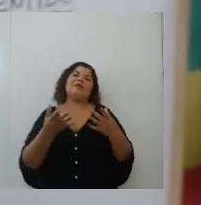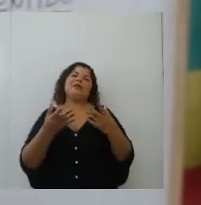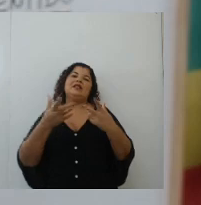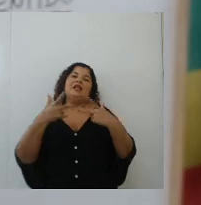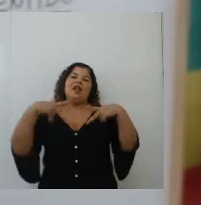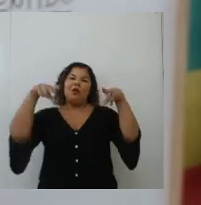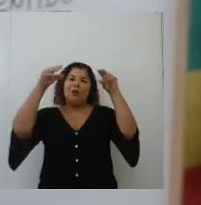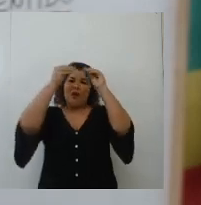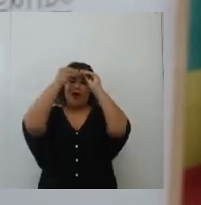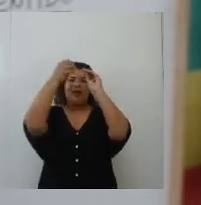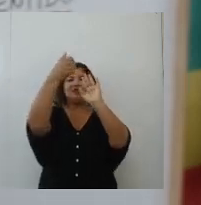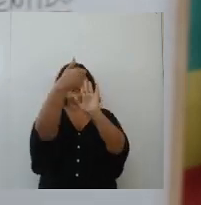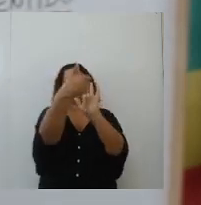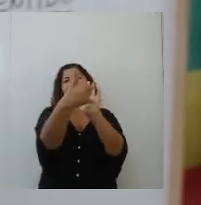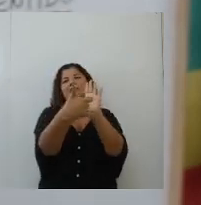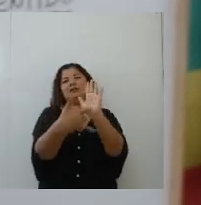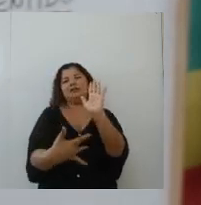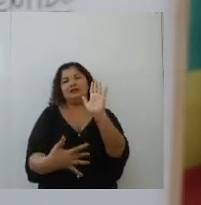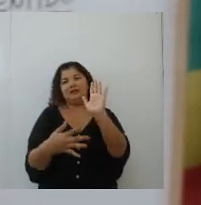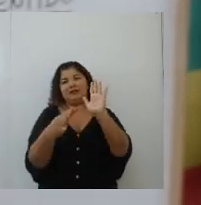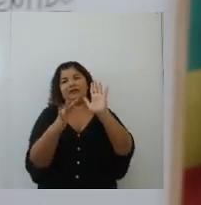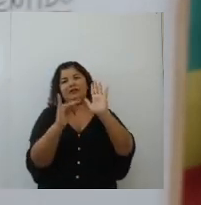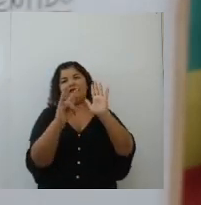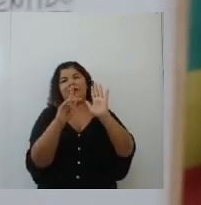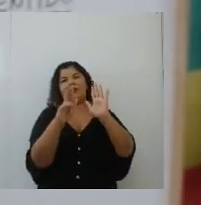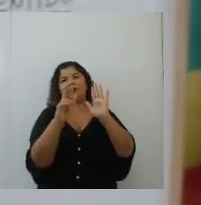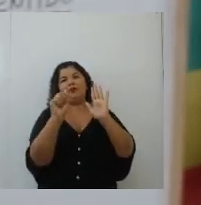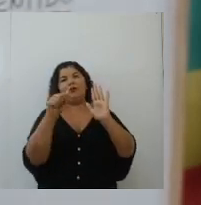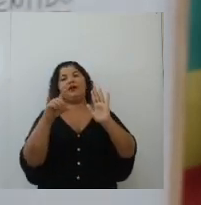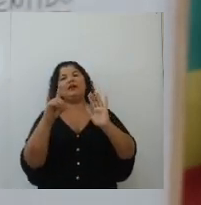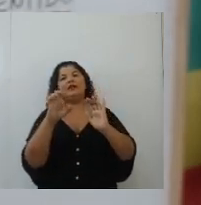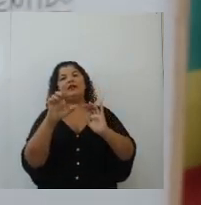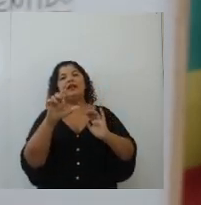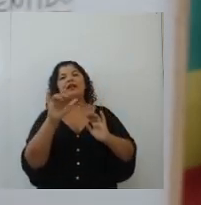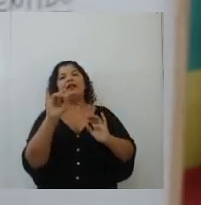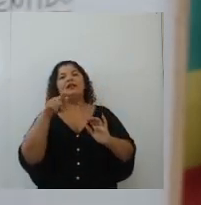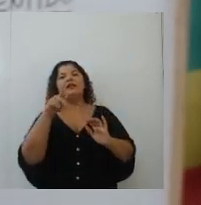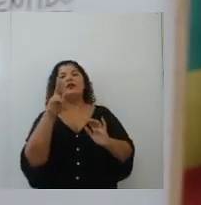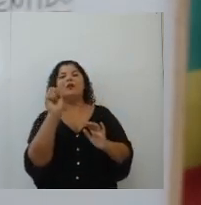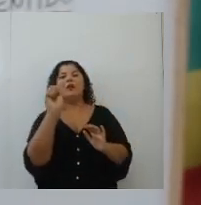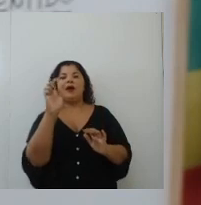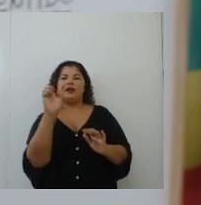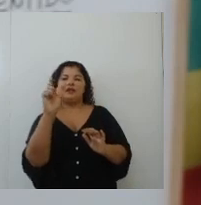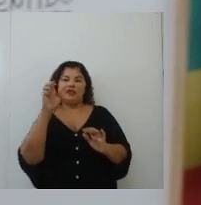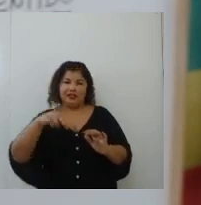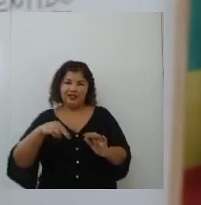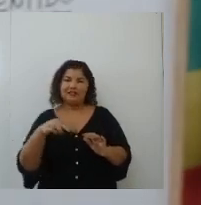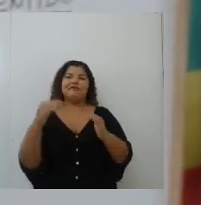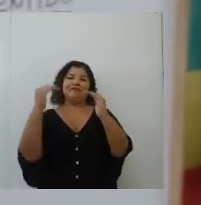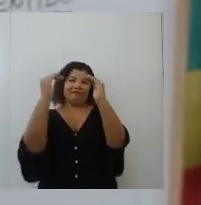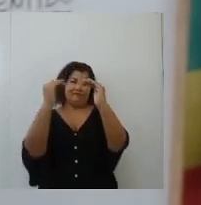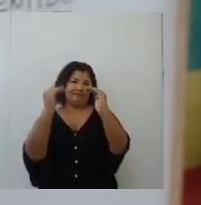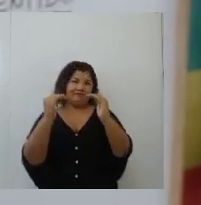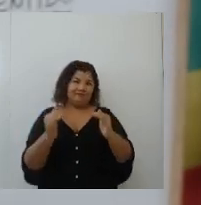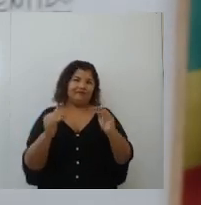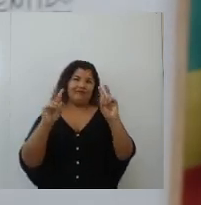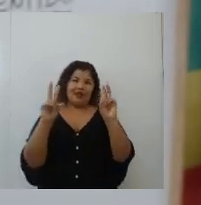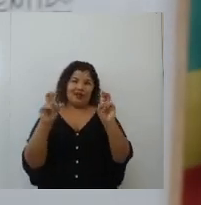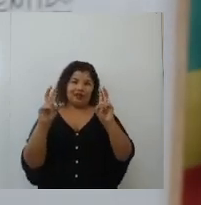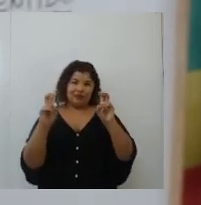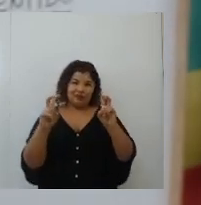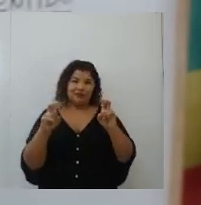Entenderam? De boa, isso aqui é só uma revisão. A semântica que estuda o sentido, a denotação e a conotação. A partir